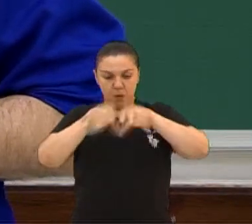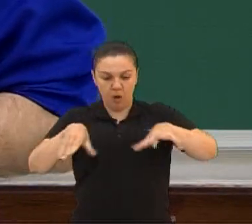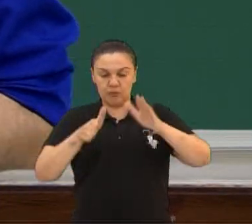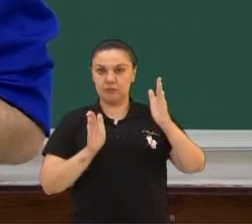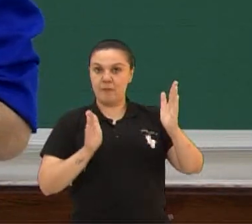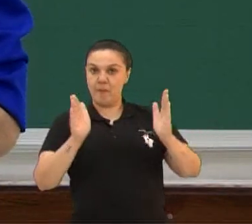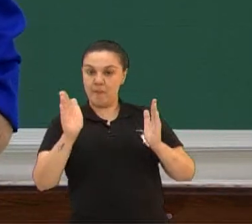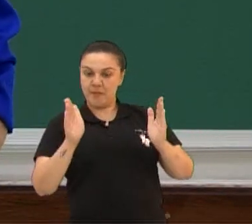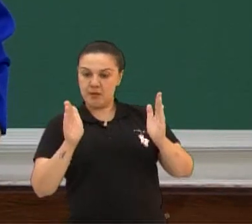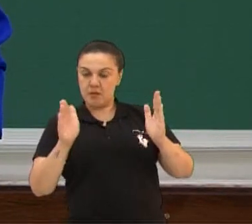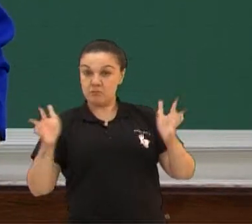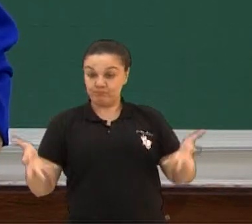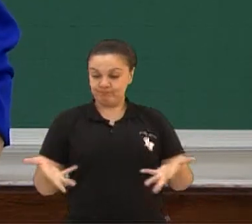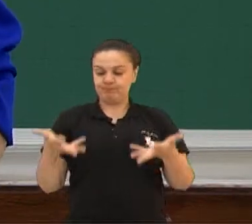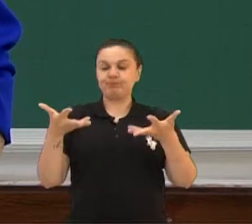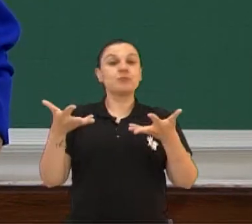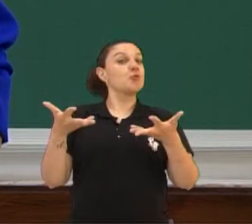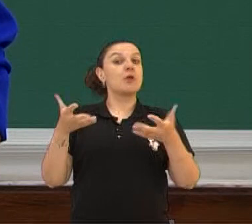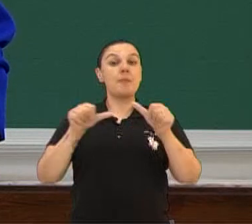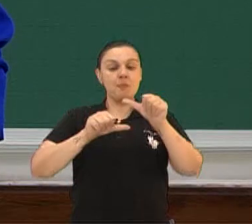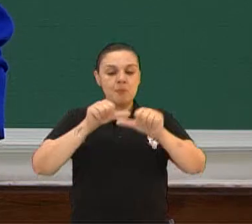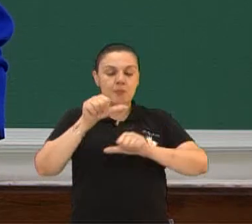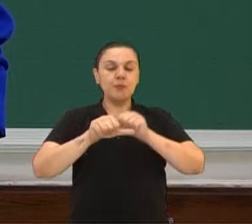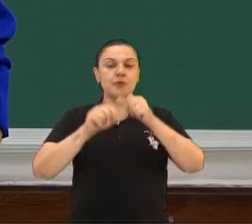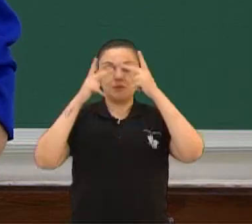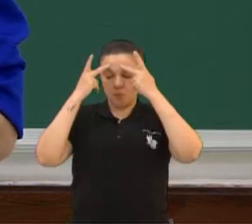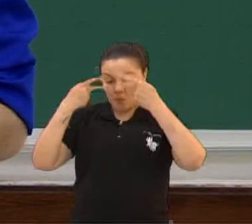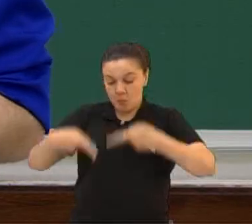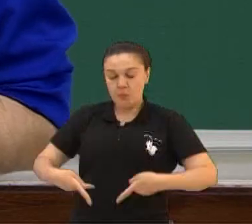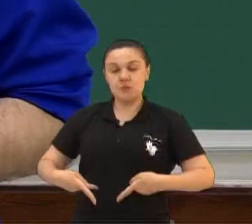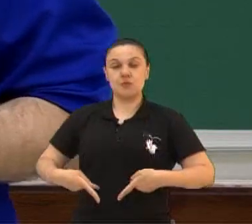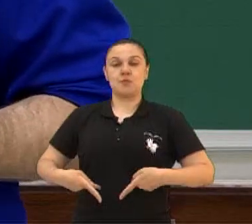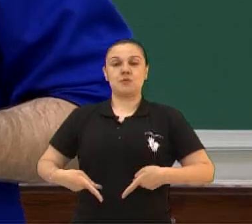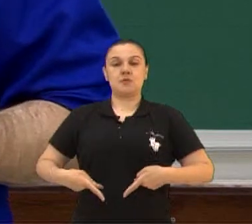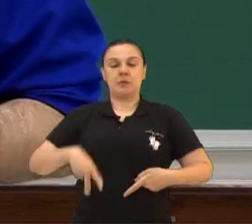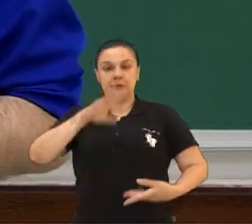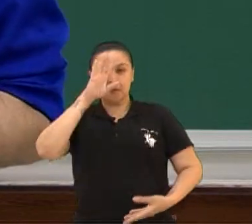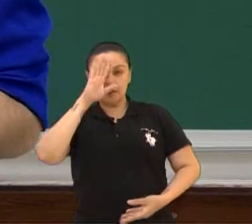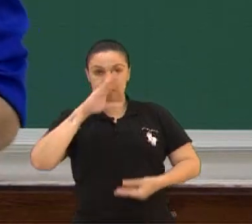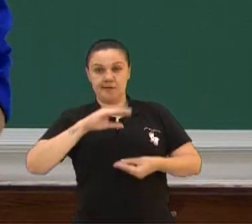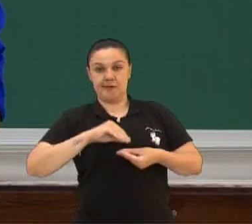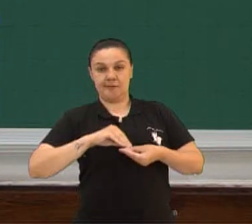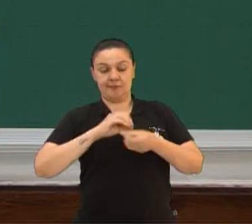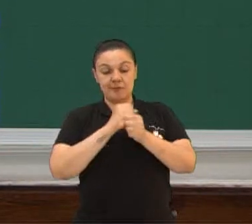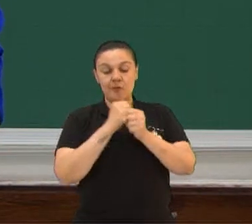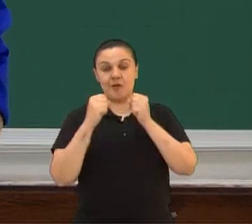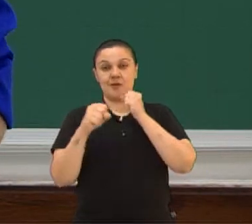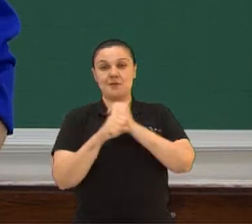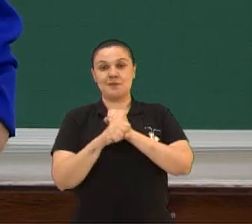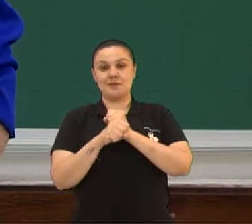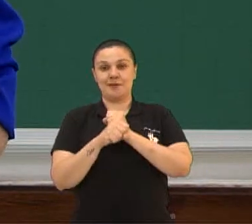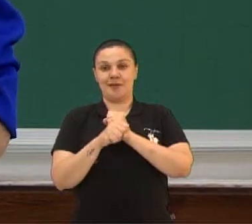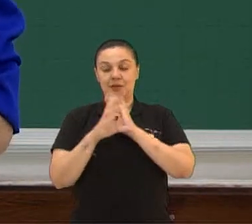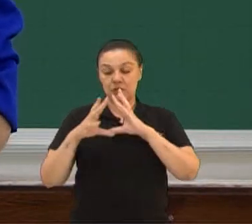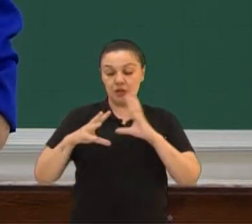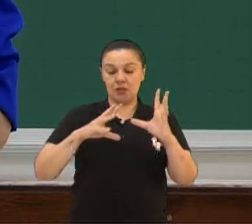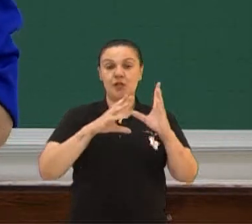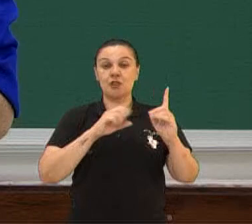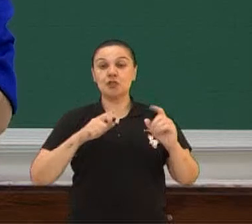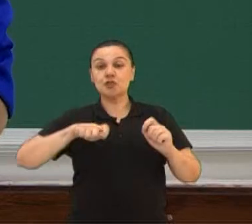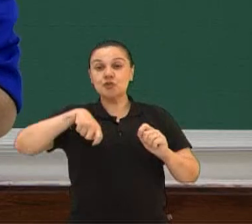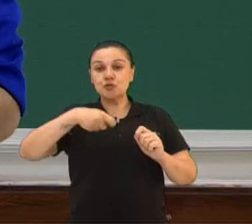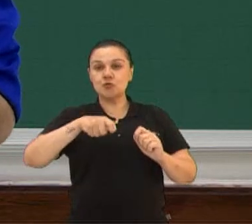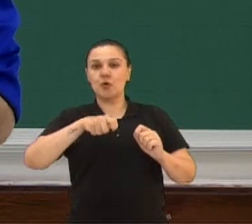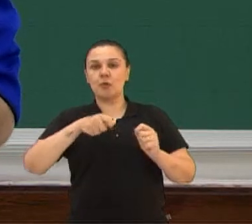época e contribuíram muito para uma mudança de postura, para uma mudança de compreensão da sociedade em torno